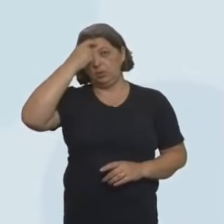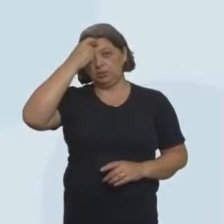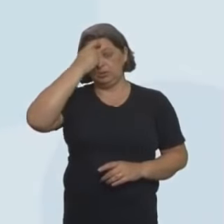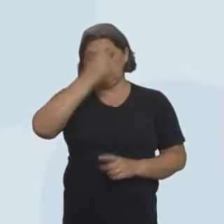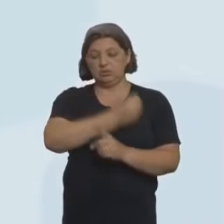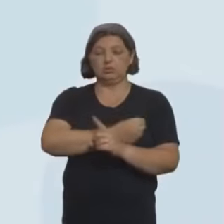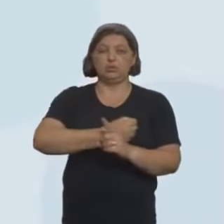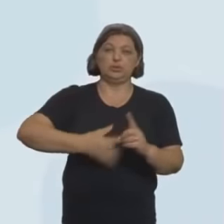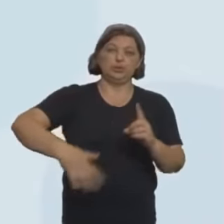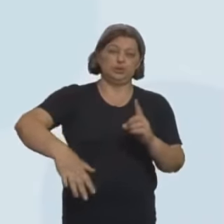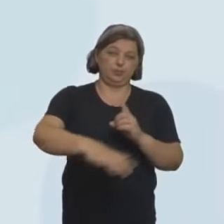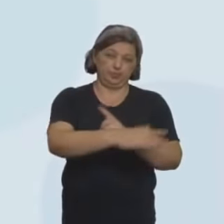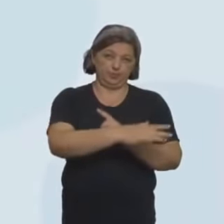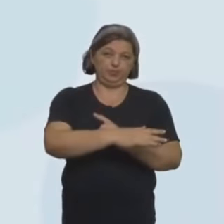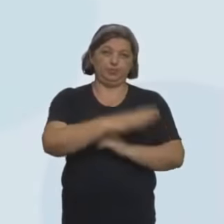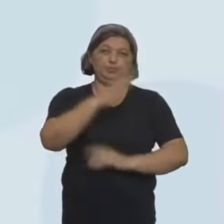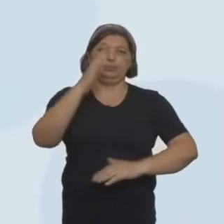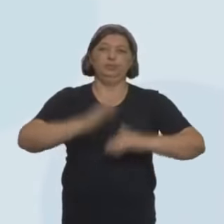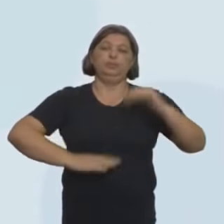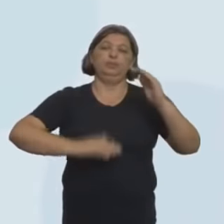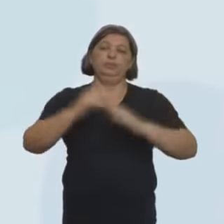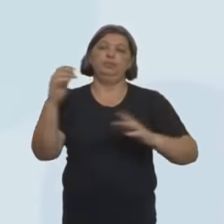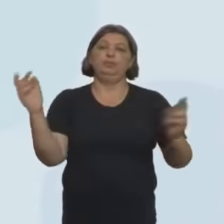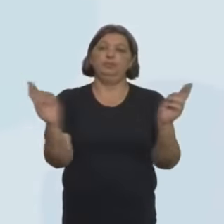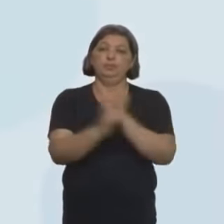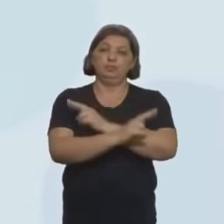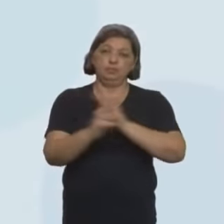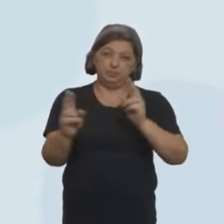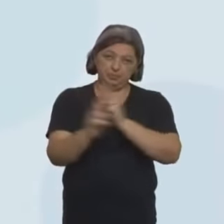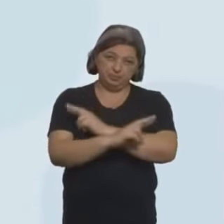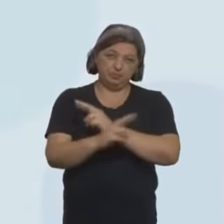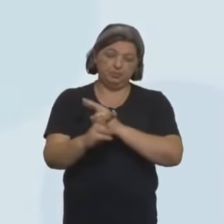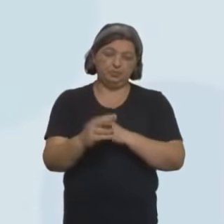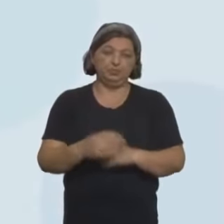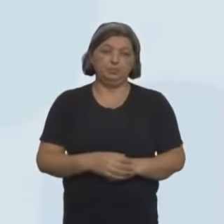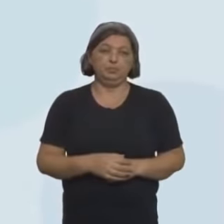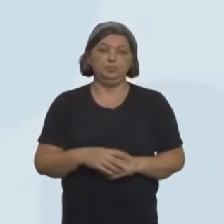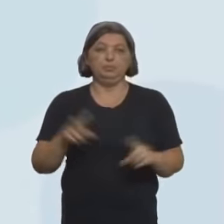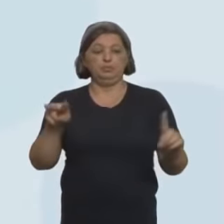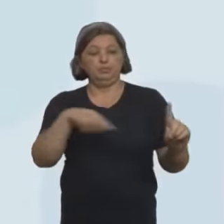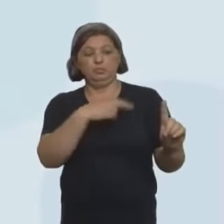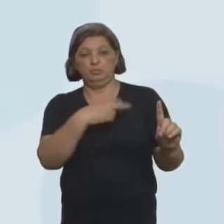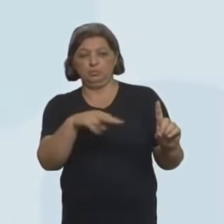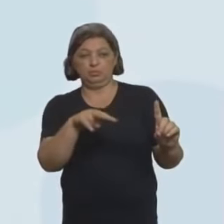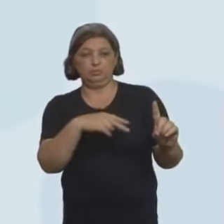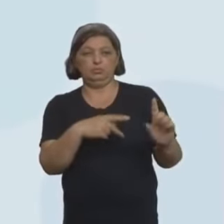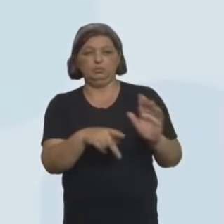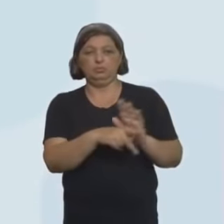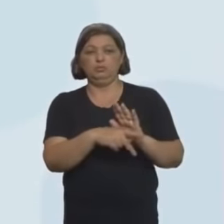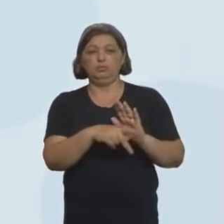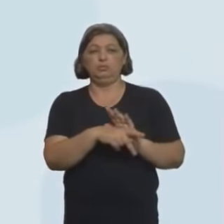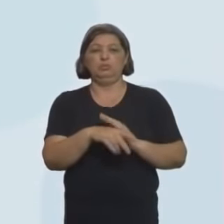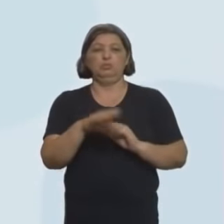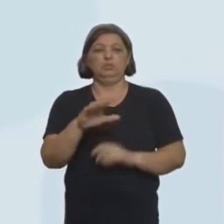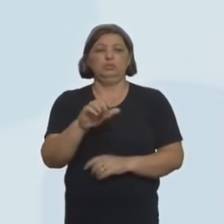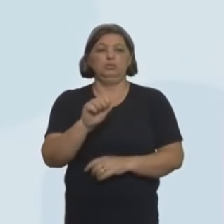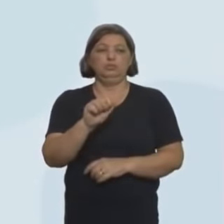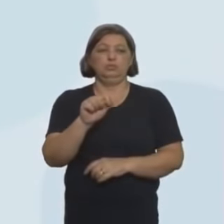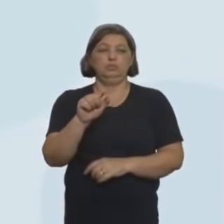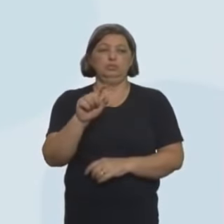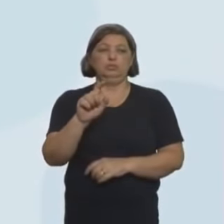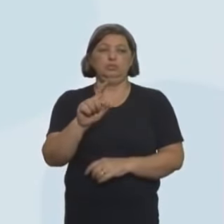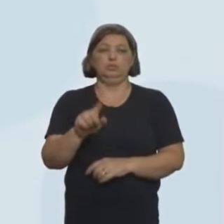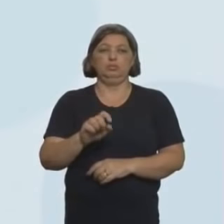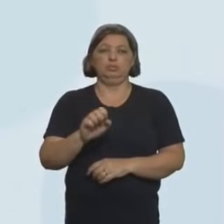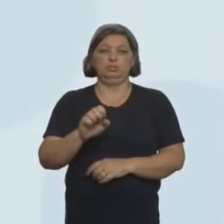social e de habilidades de relacionamento, né, pelo ponto de vista do CASEL. No nosso programa, a gente vai trabalhar,